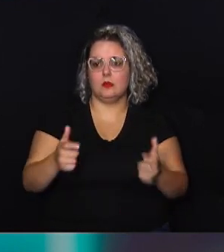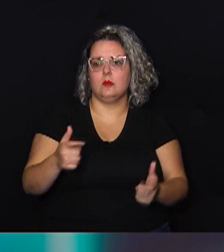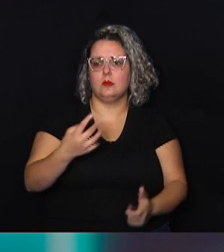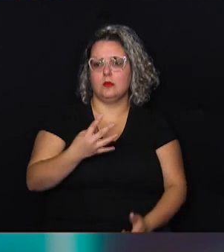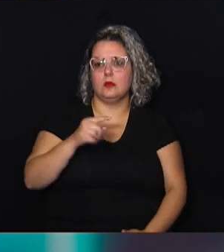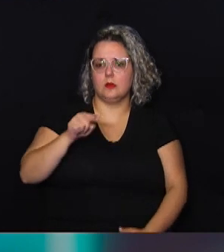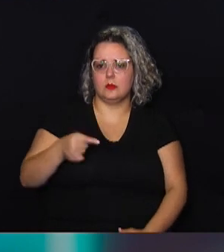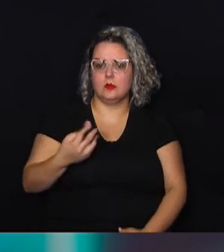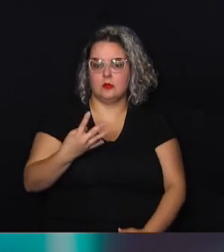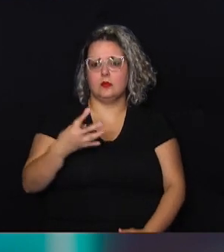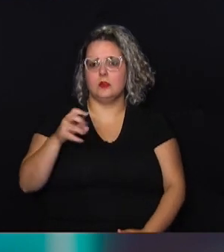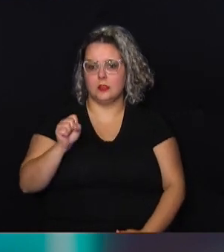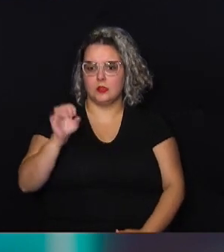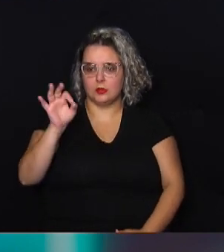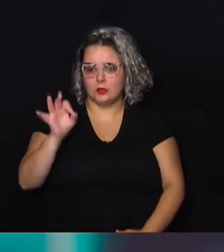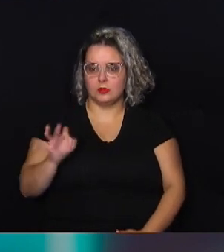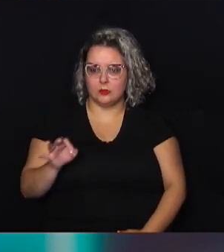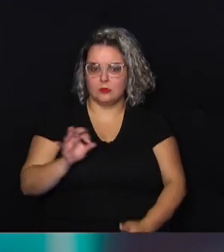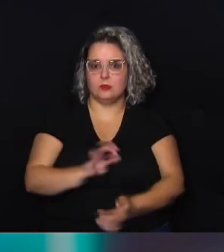4,48%,